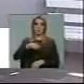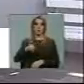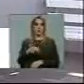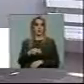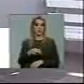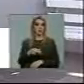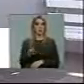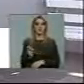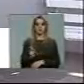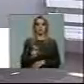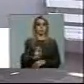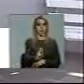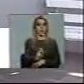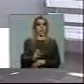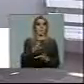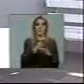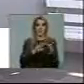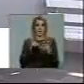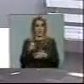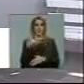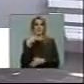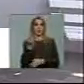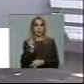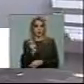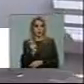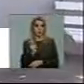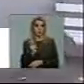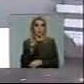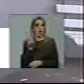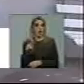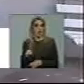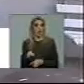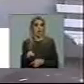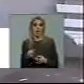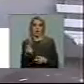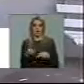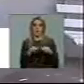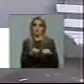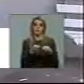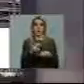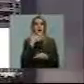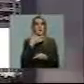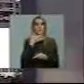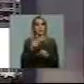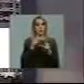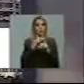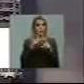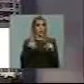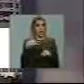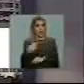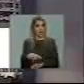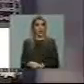euros todos os anos. Metade disso, durante 5 anos, tínhamos lá o nosso fundo de financiamento para fazer o novo